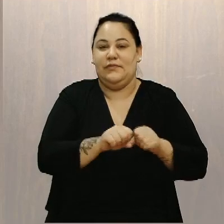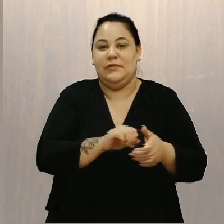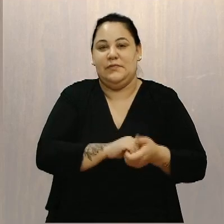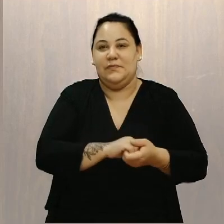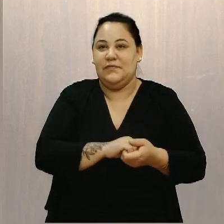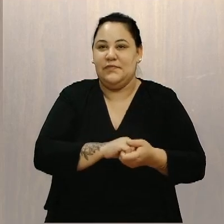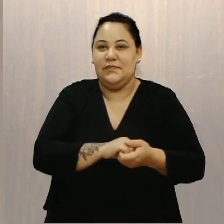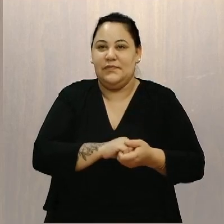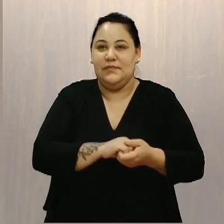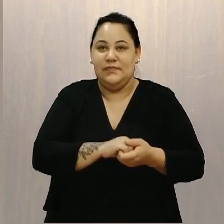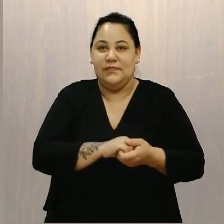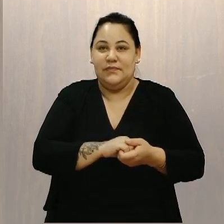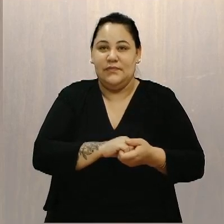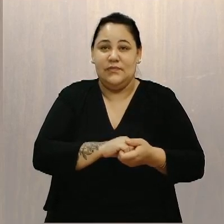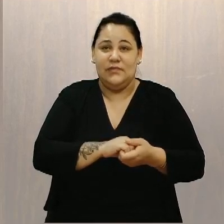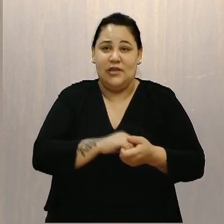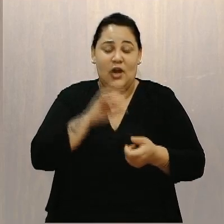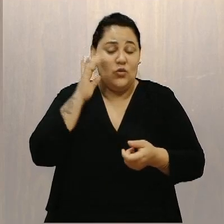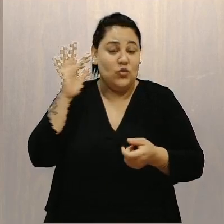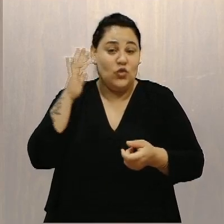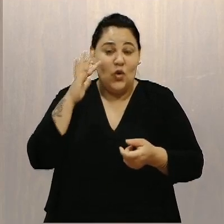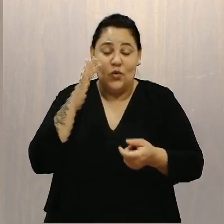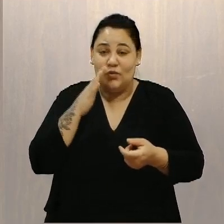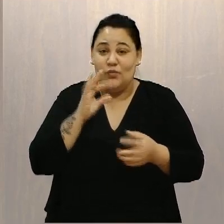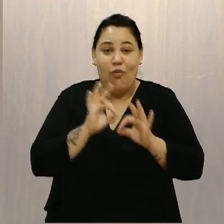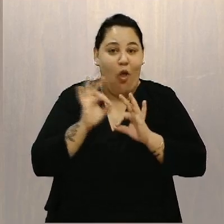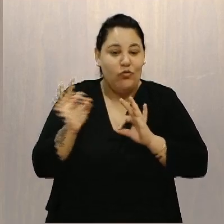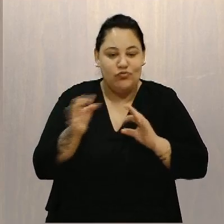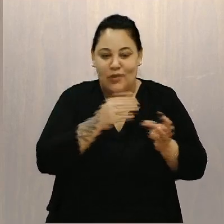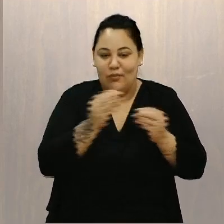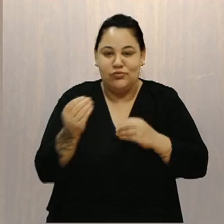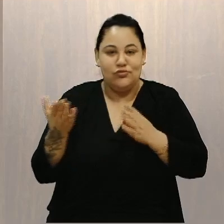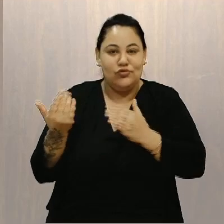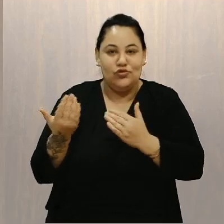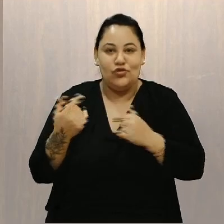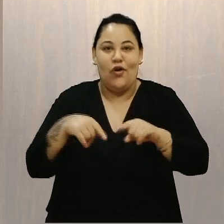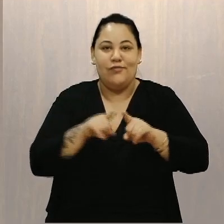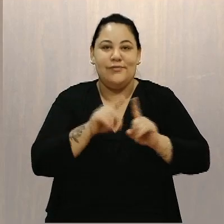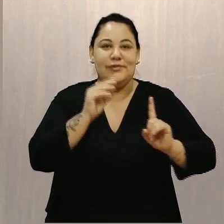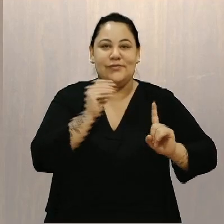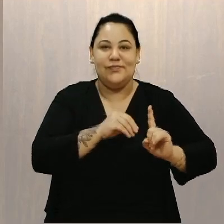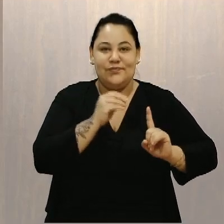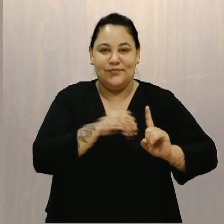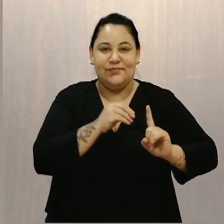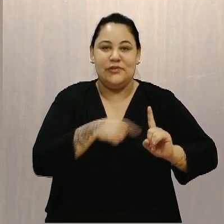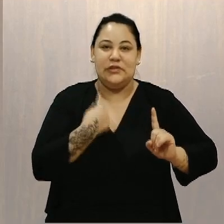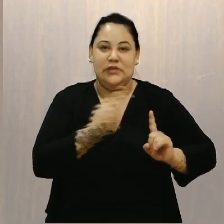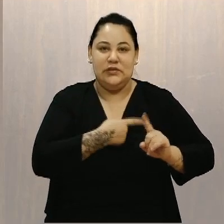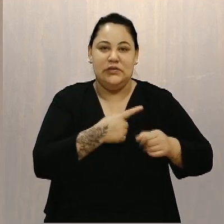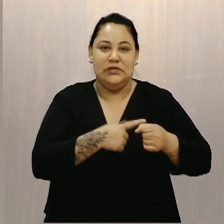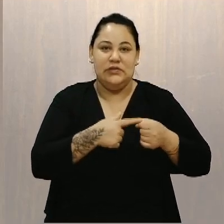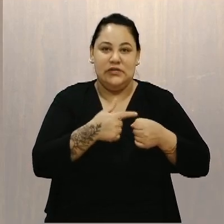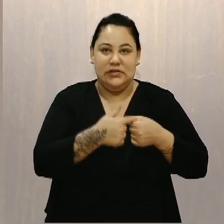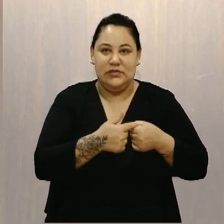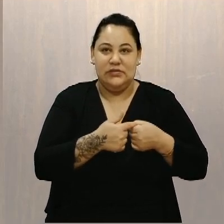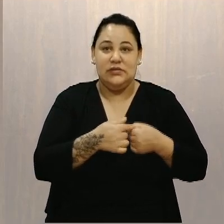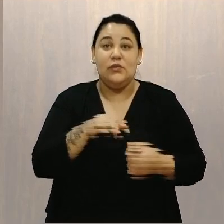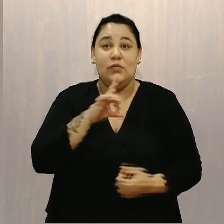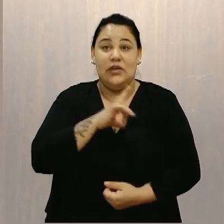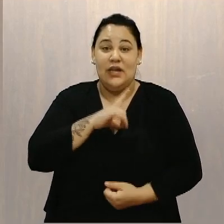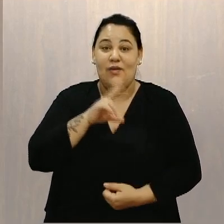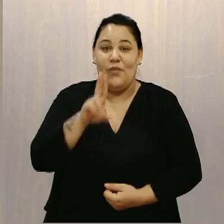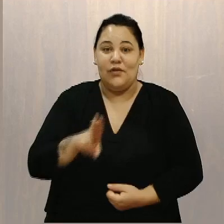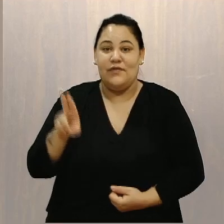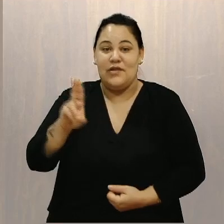se tornou um sonho distante para tantos jovens em vulnerabilidade da nossa cidade. Então, ter uma